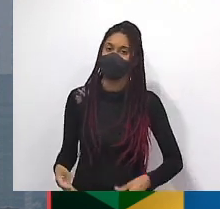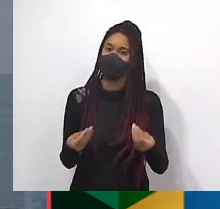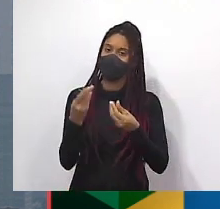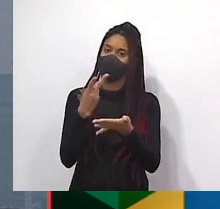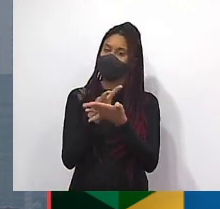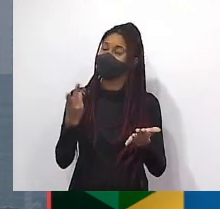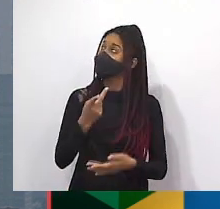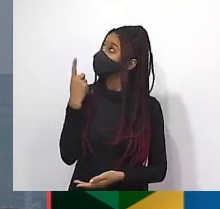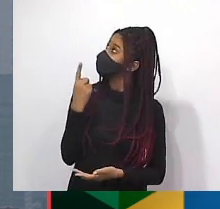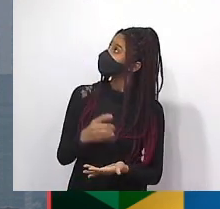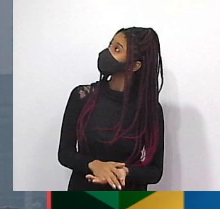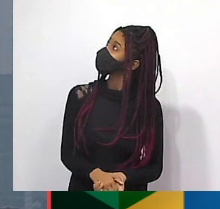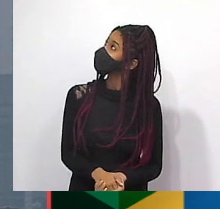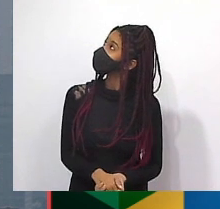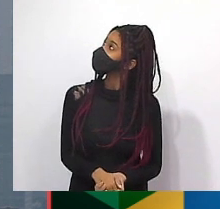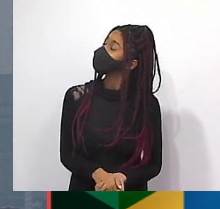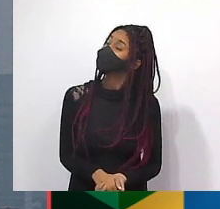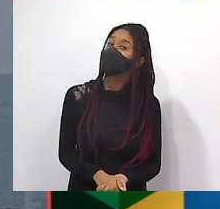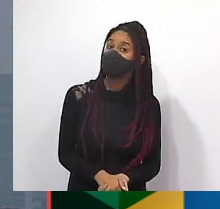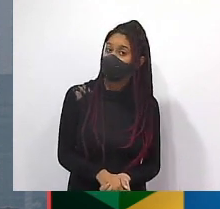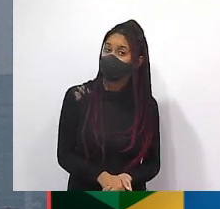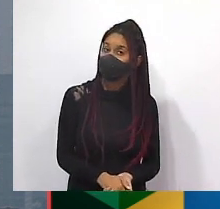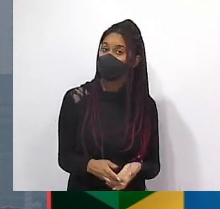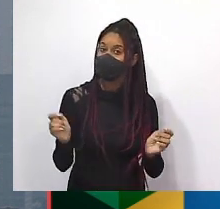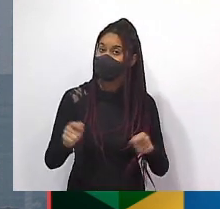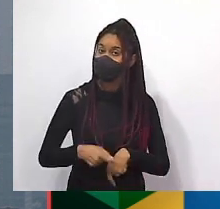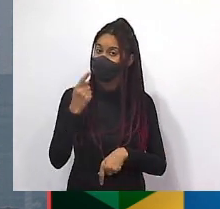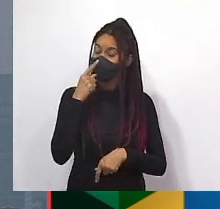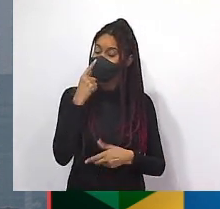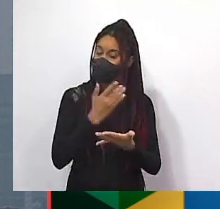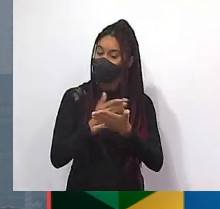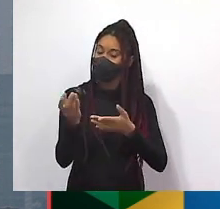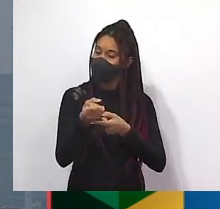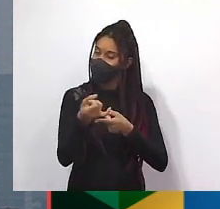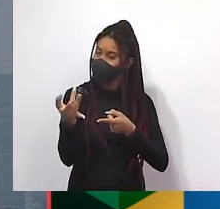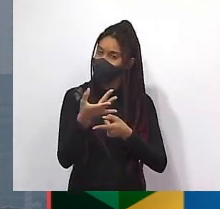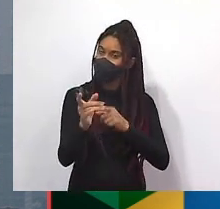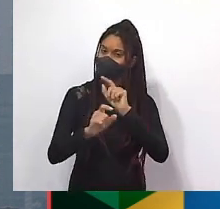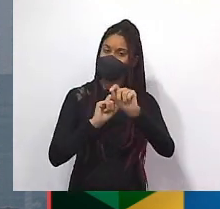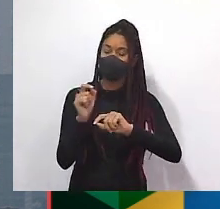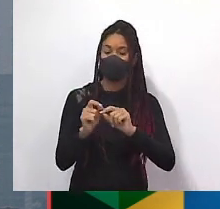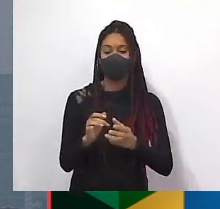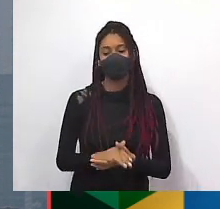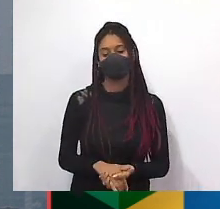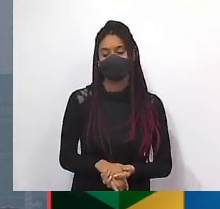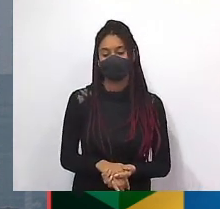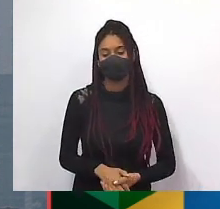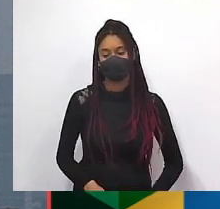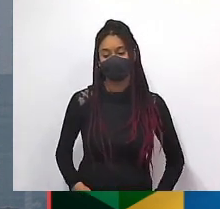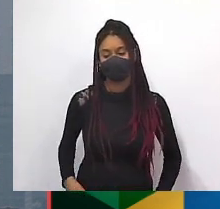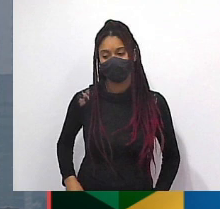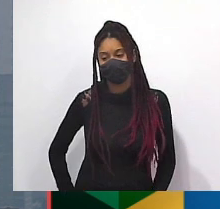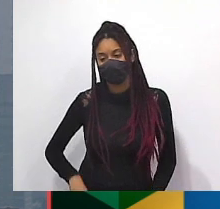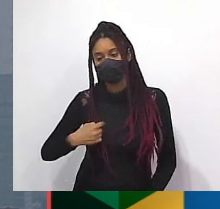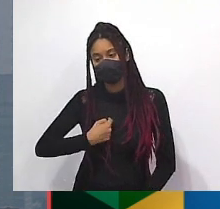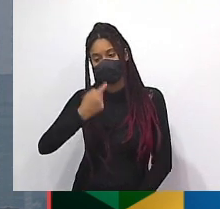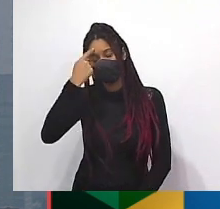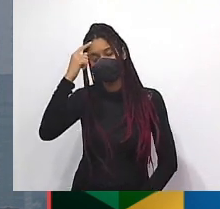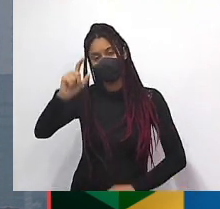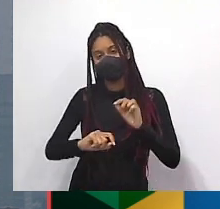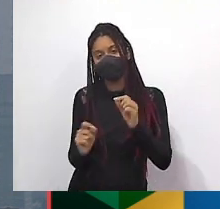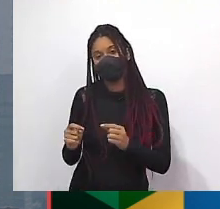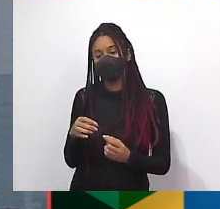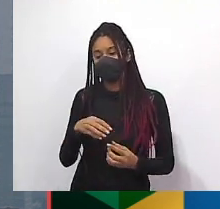térmica? É você considerar um pouco do princípio físico do funcionamento de um balão. Vamos imaginar aqui como é que funciona